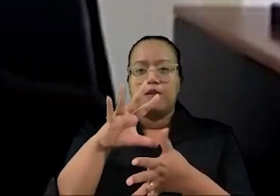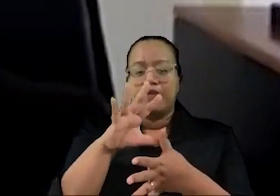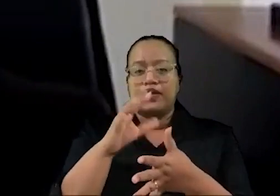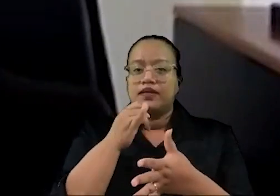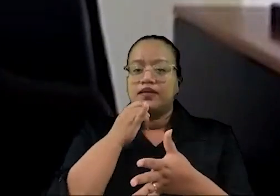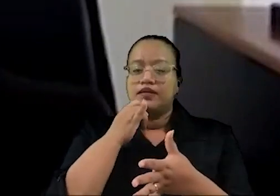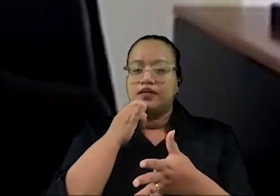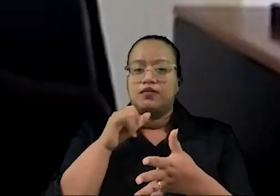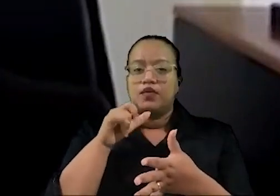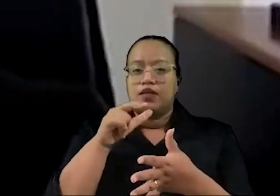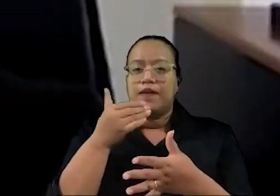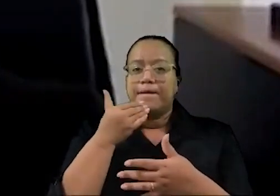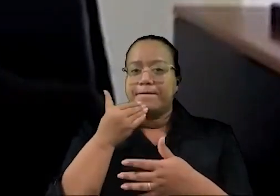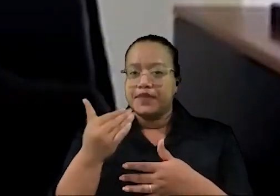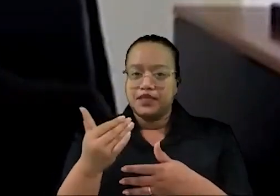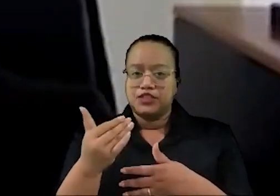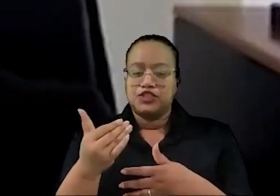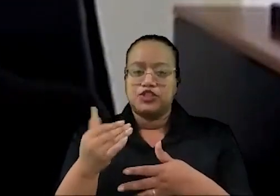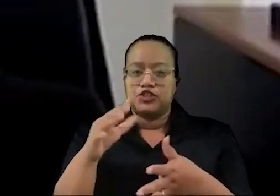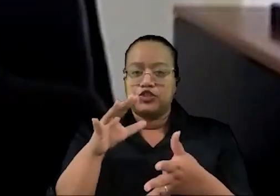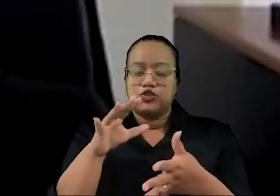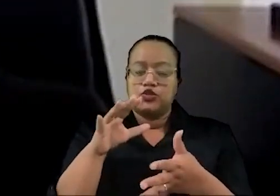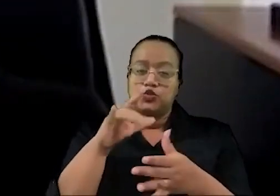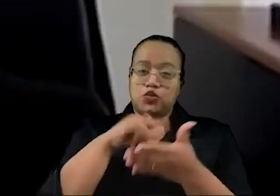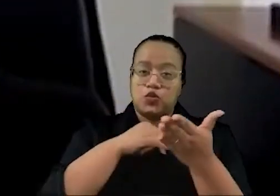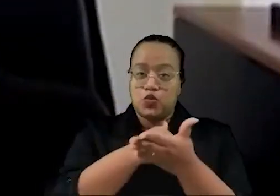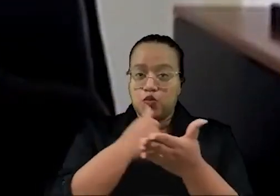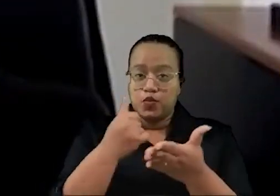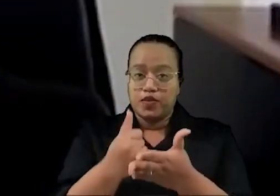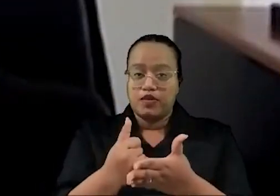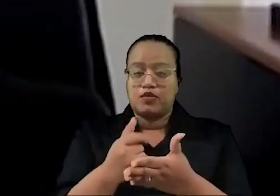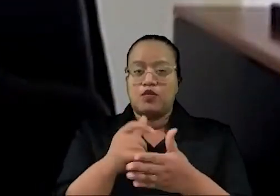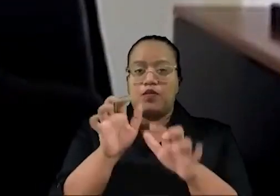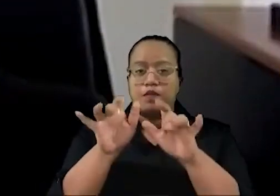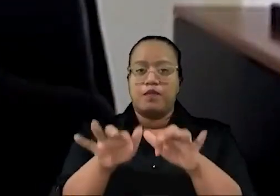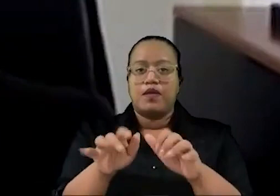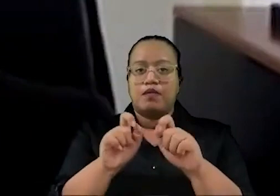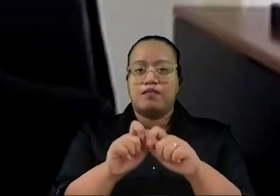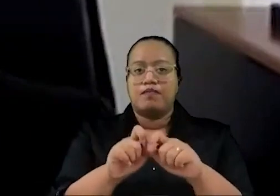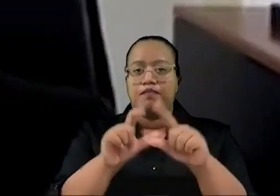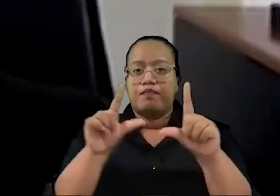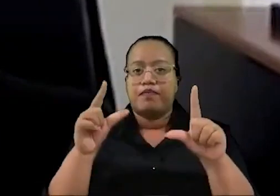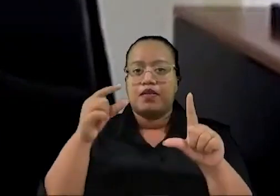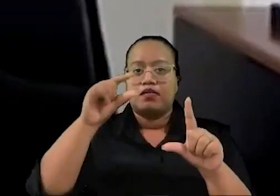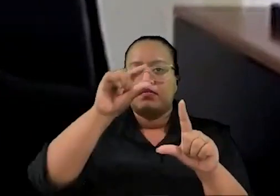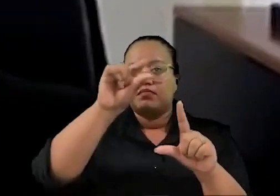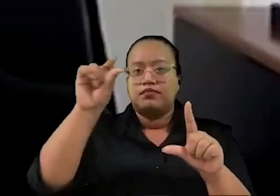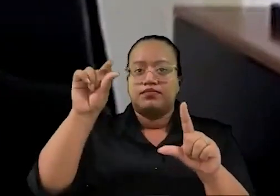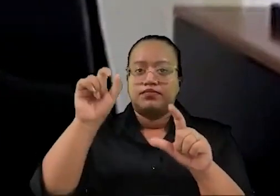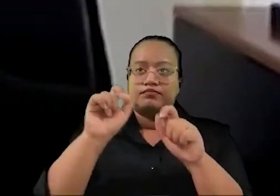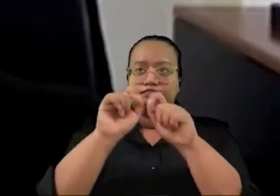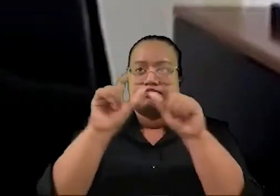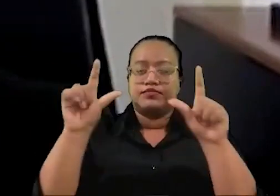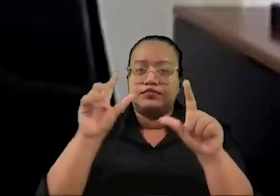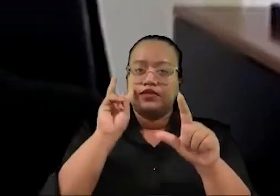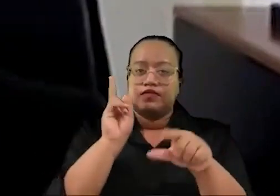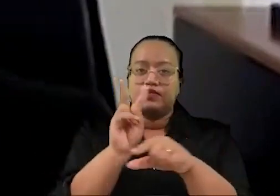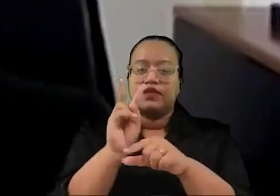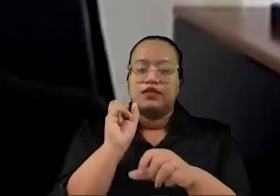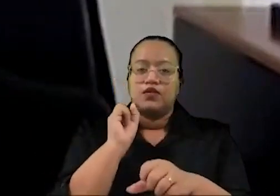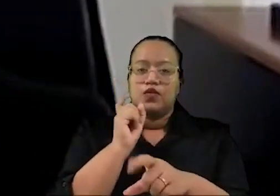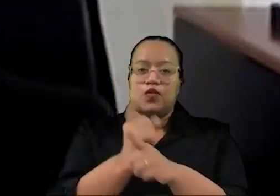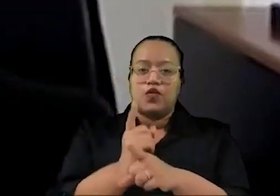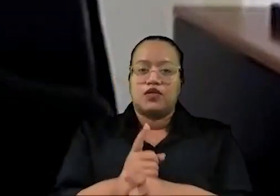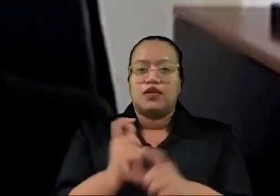tipo de documento, aquilo já lança uma etiqueta automática no PJE. Eu posso também disparar fluxos automáticos a